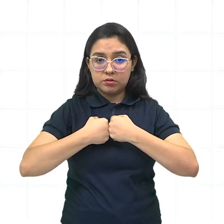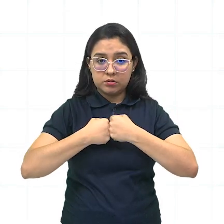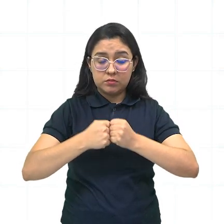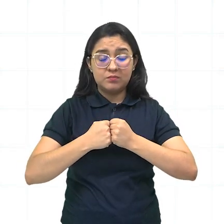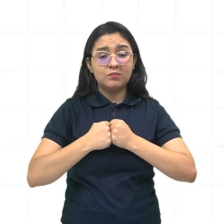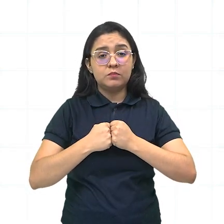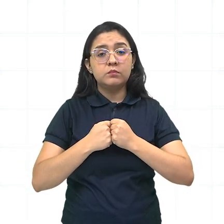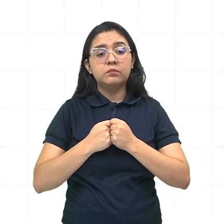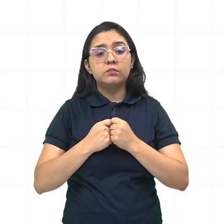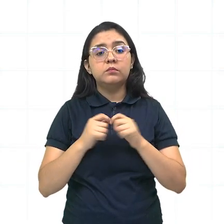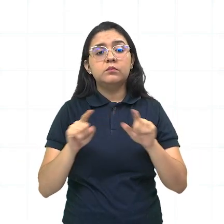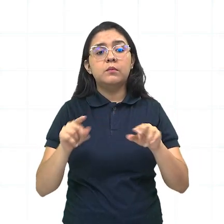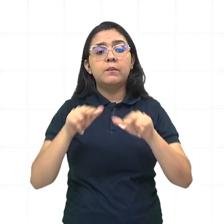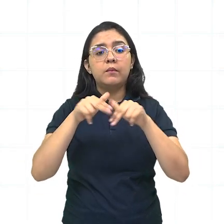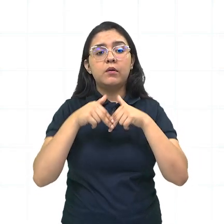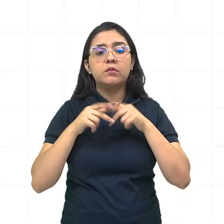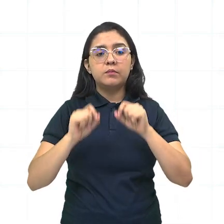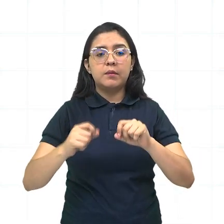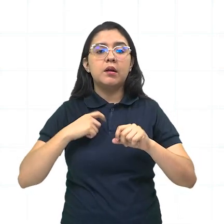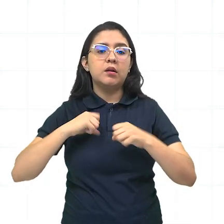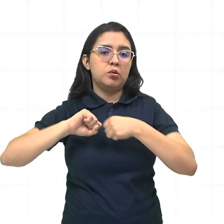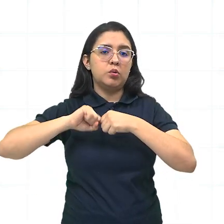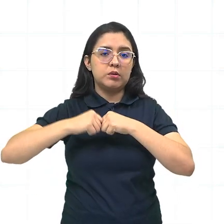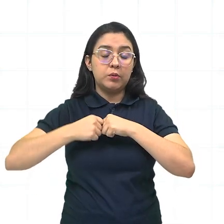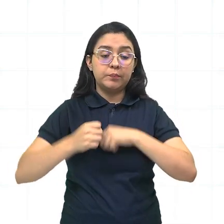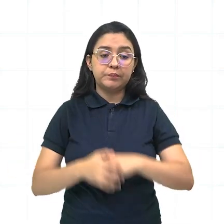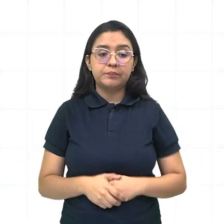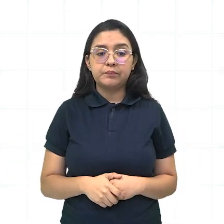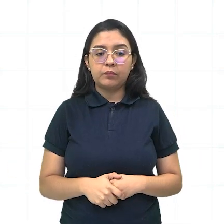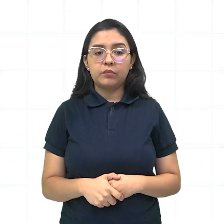geralmente causada por uma torção.